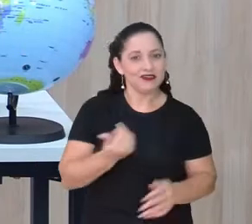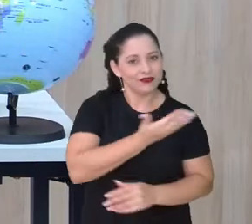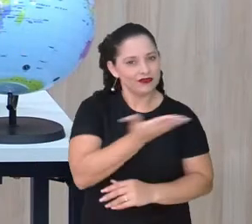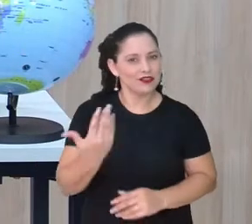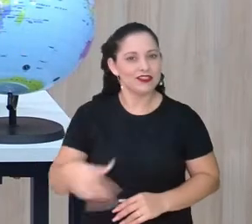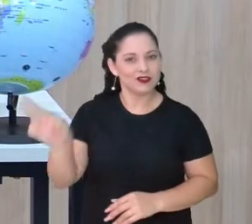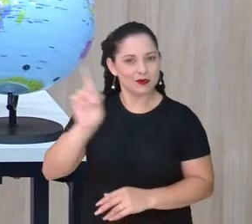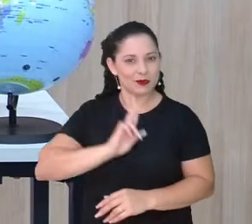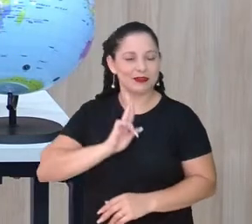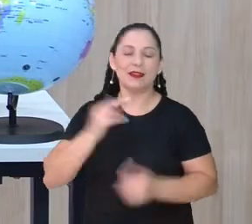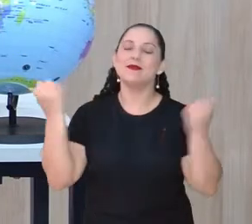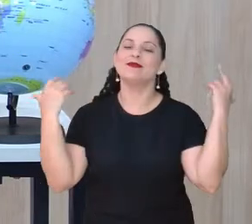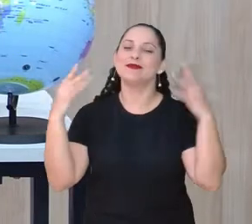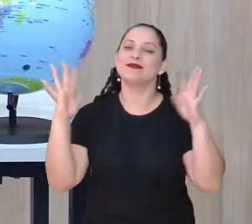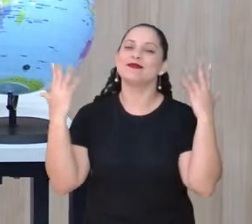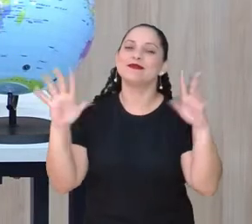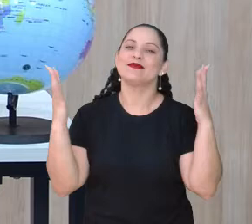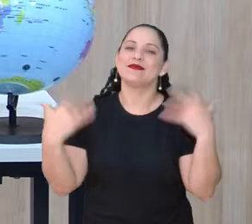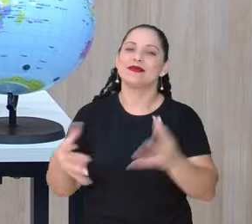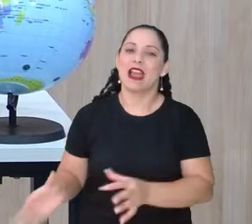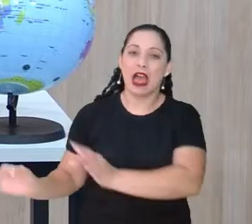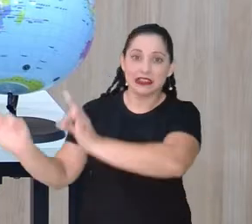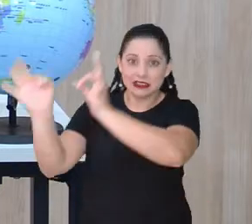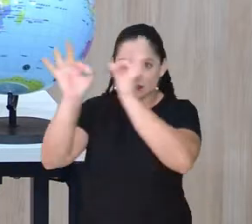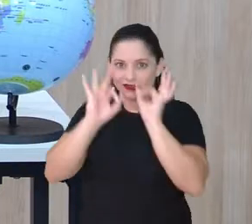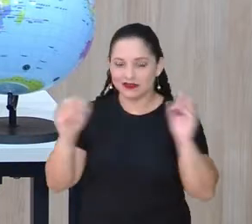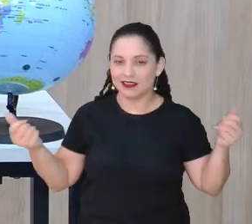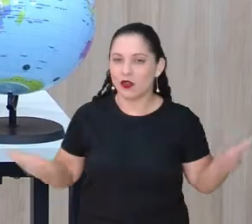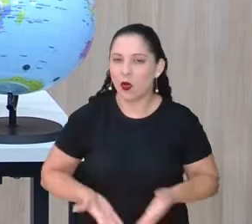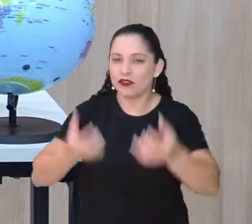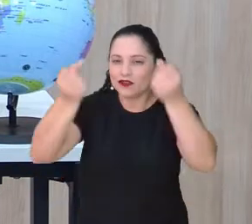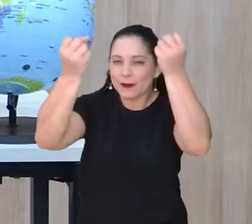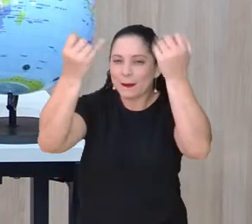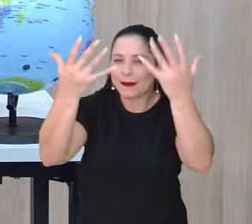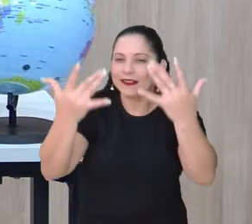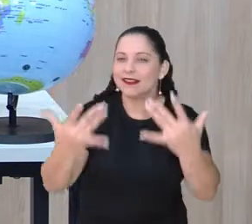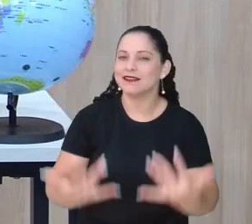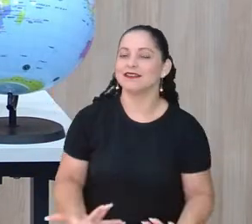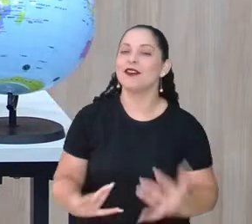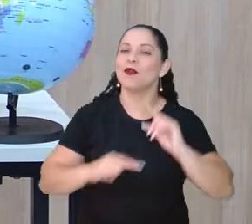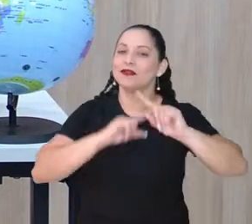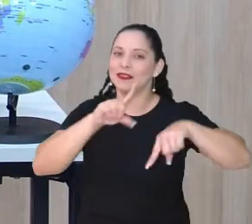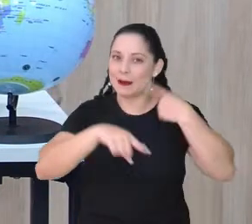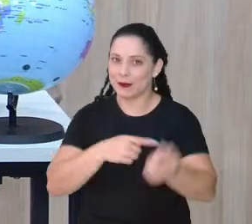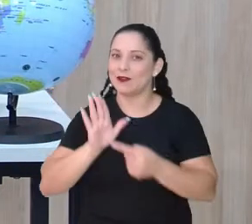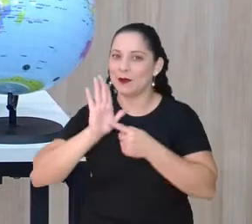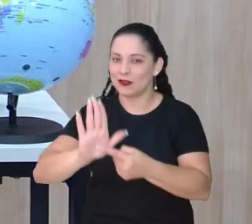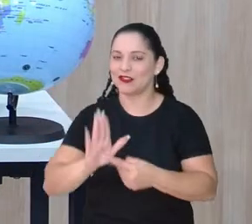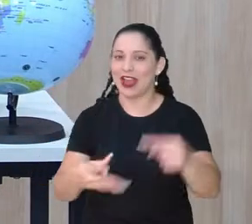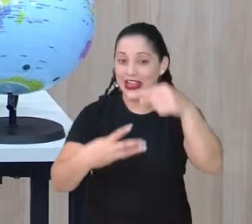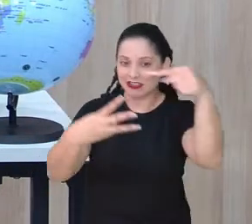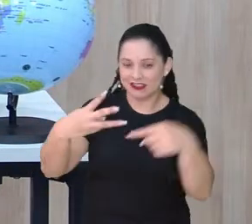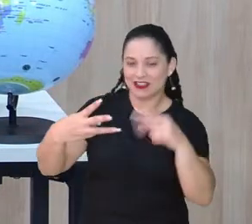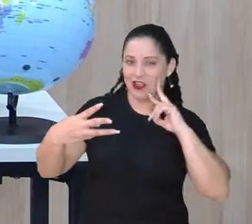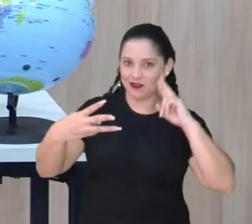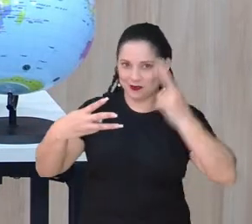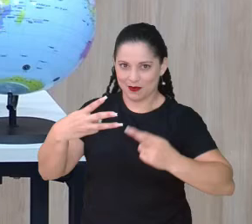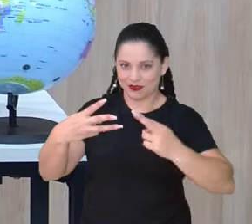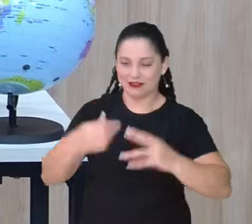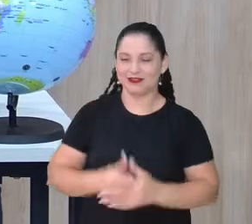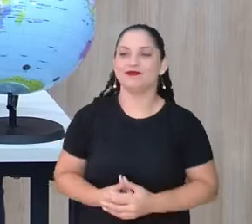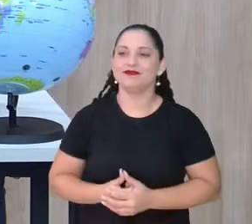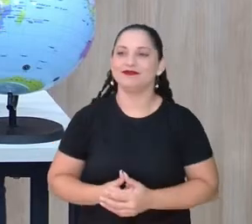vocês. Parabéns. E acompanhe agora essa explicação, porque daqui a pouco eu vou apresentar as 3 respostas. Vejam,